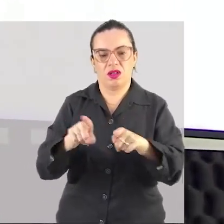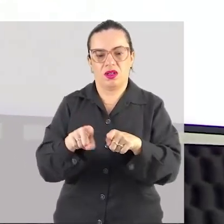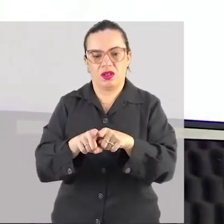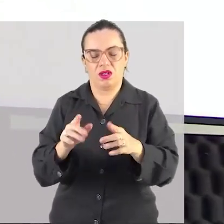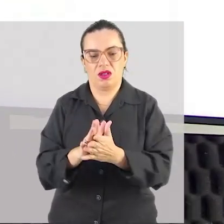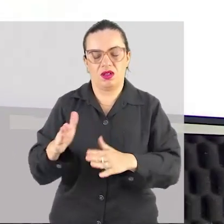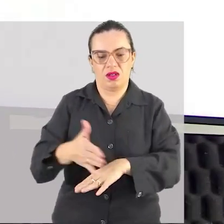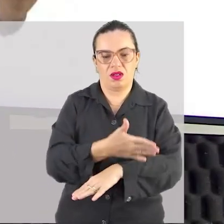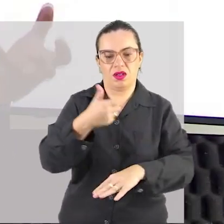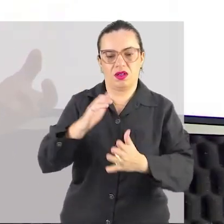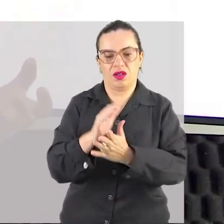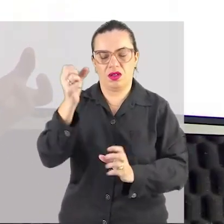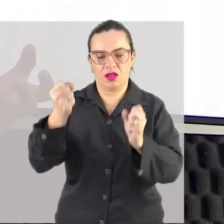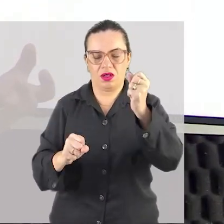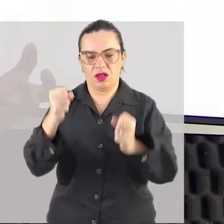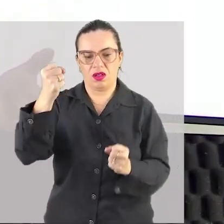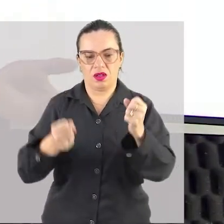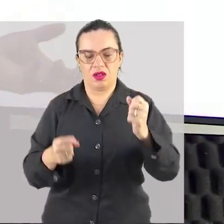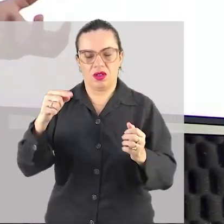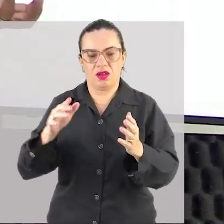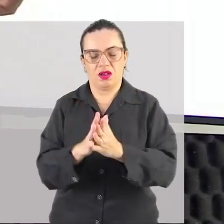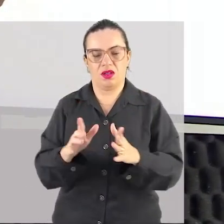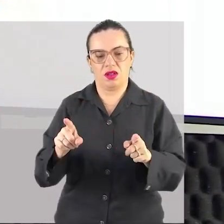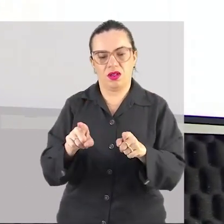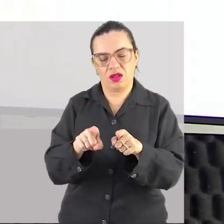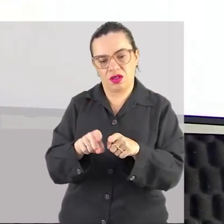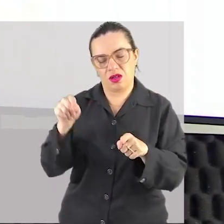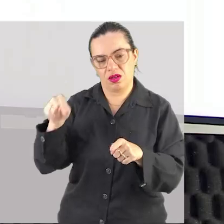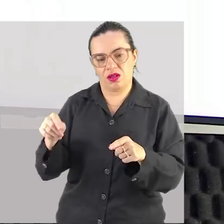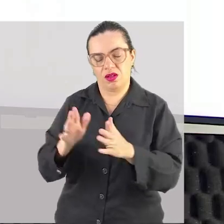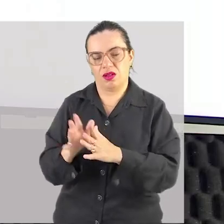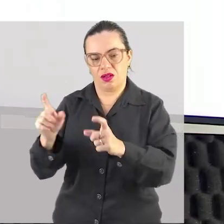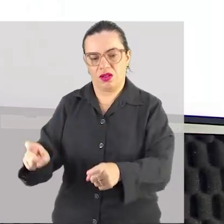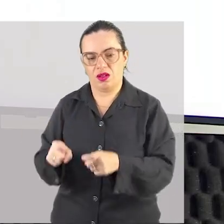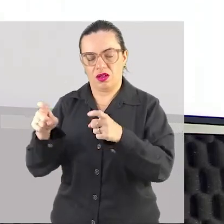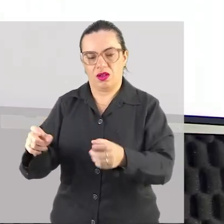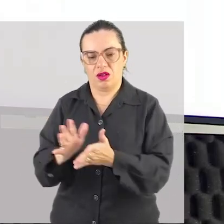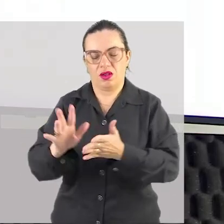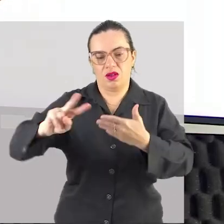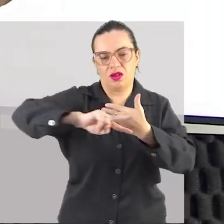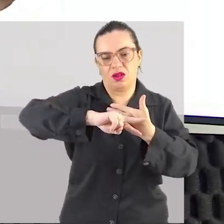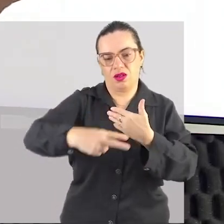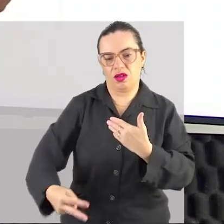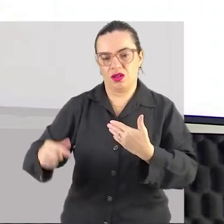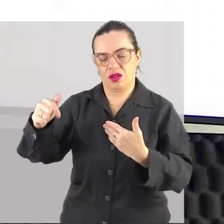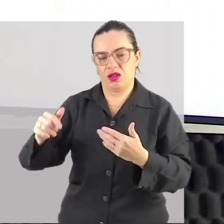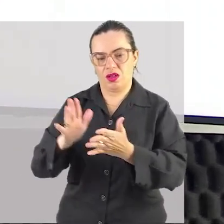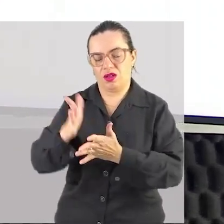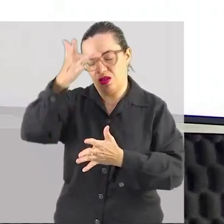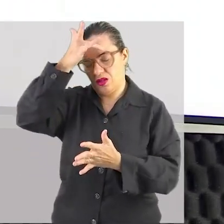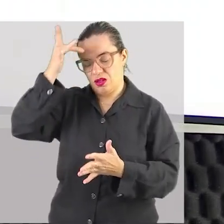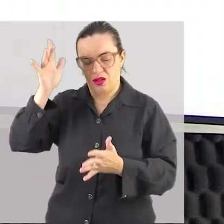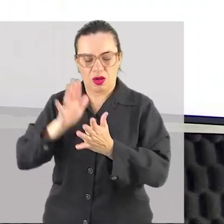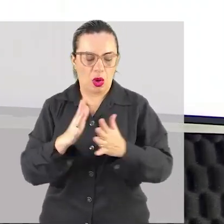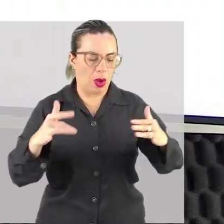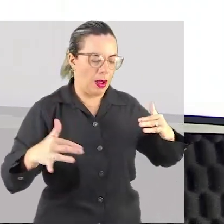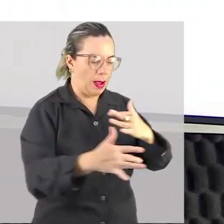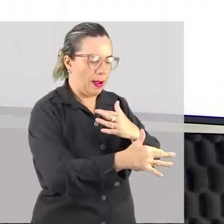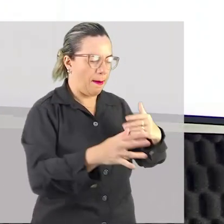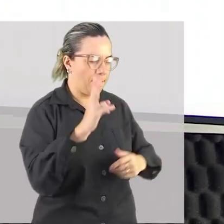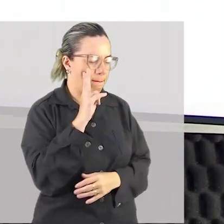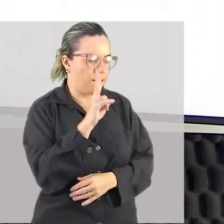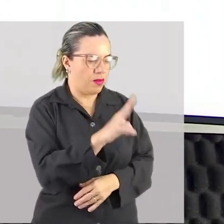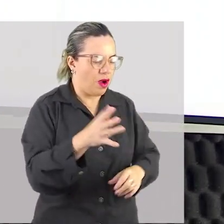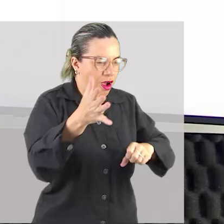acaba concentrando essas melhorias estruturais em relação ao campo então O resultado é o quê as pessoas olham para as cidades como um elemento